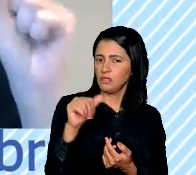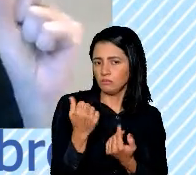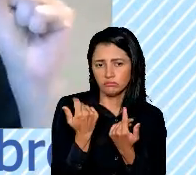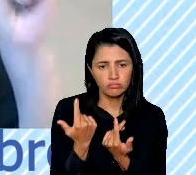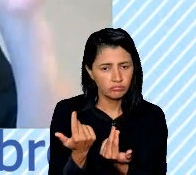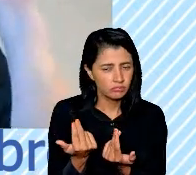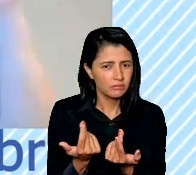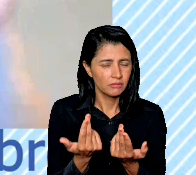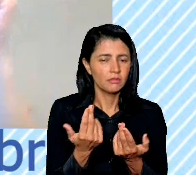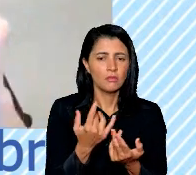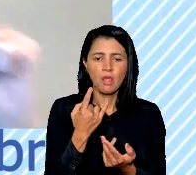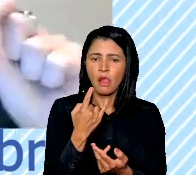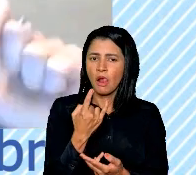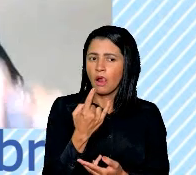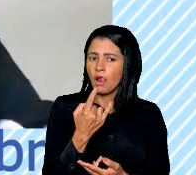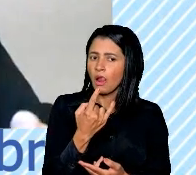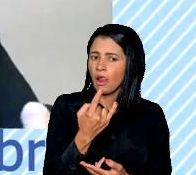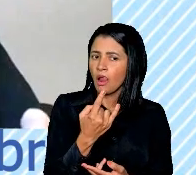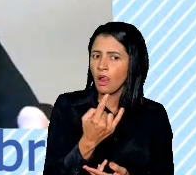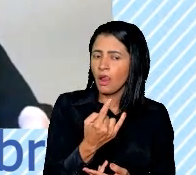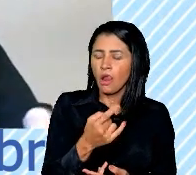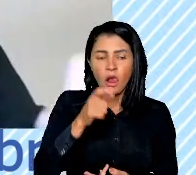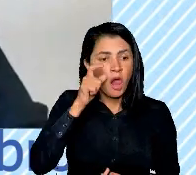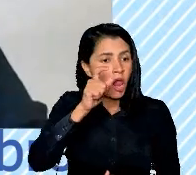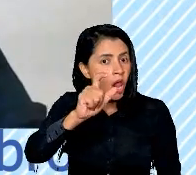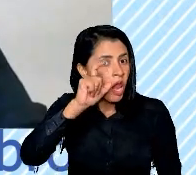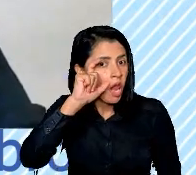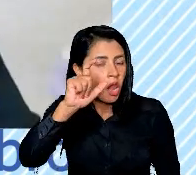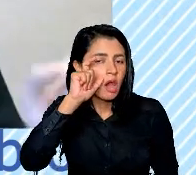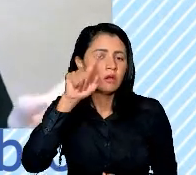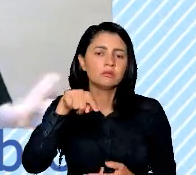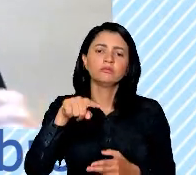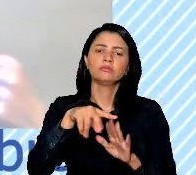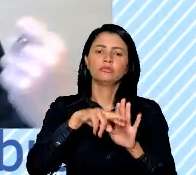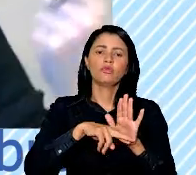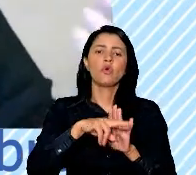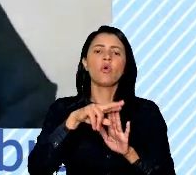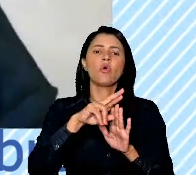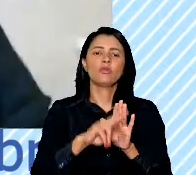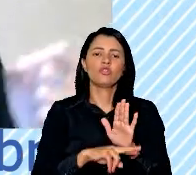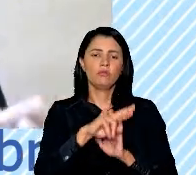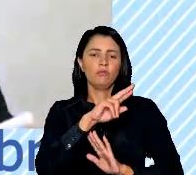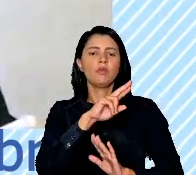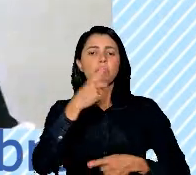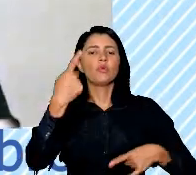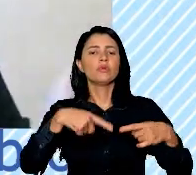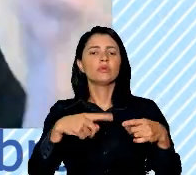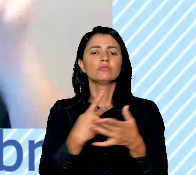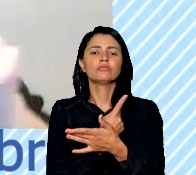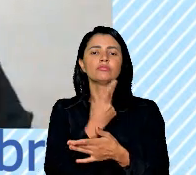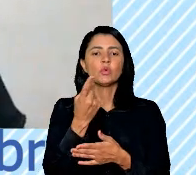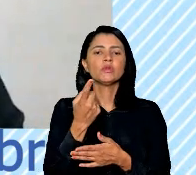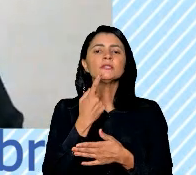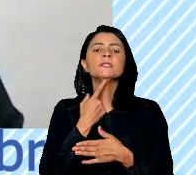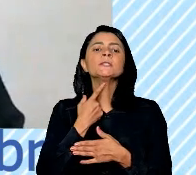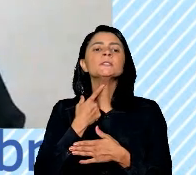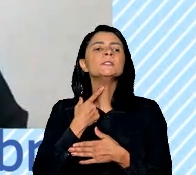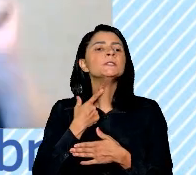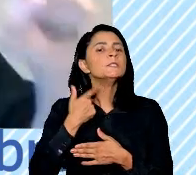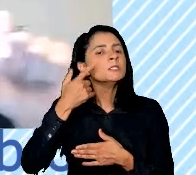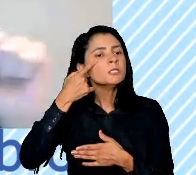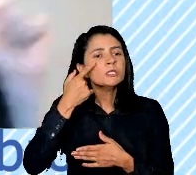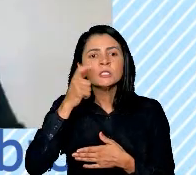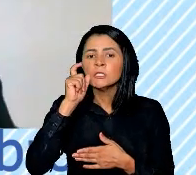A ganância, a deformação dos regimes políticos se dá quando a ganância do desejo se